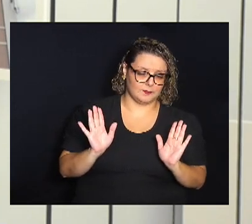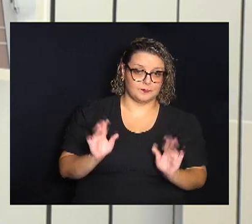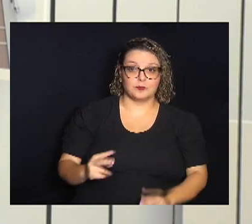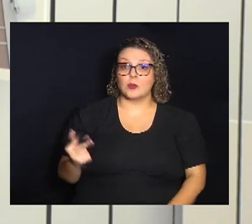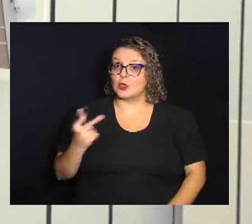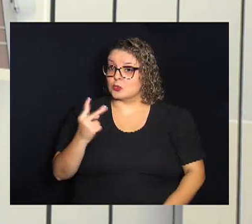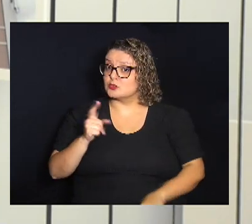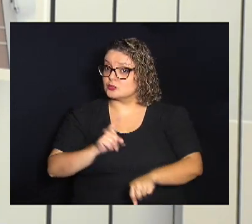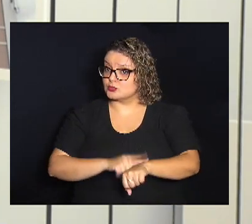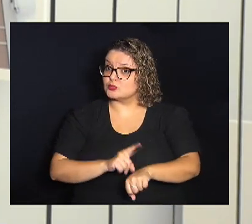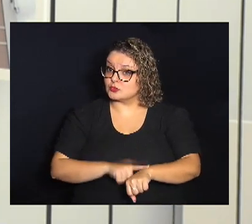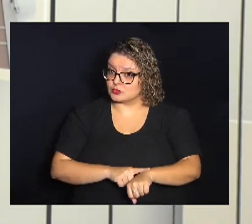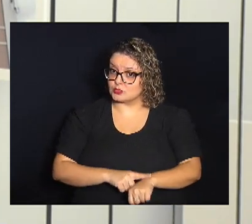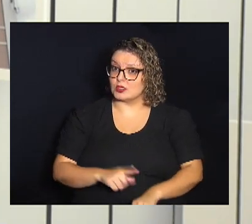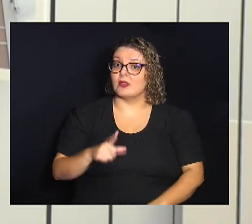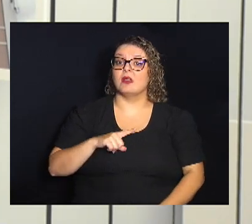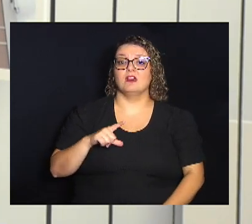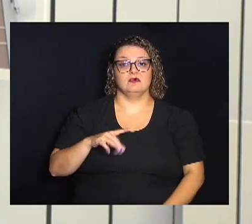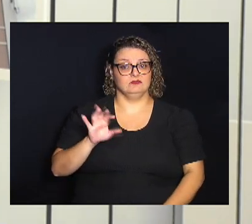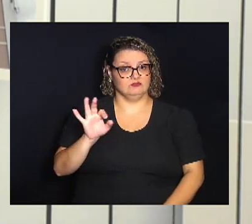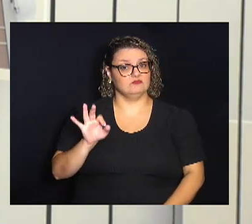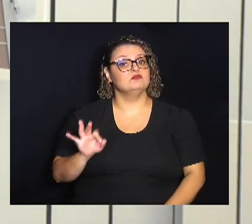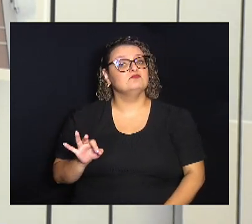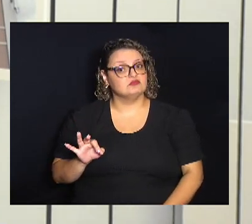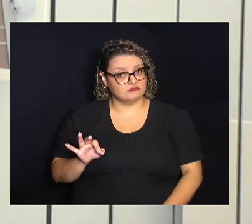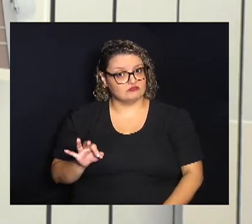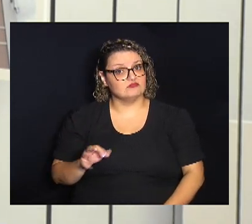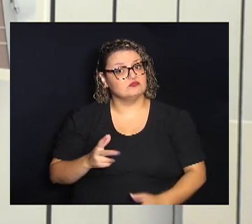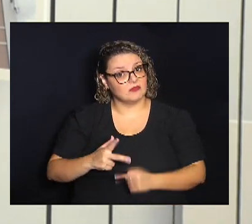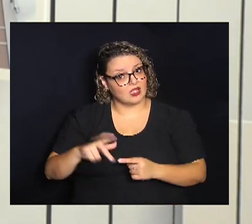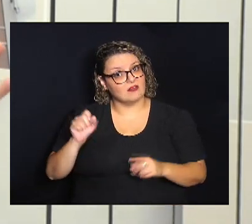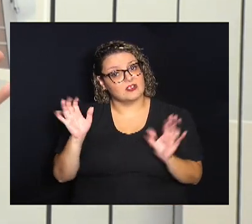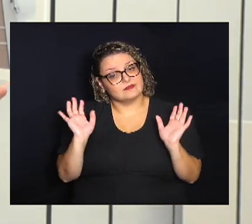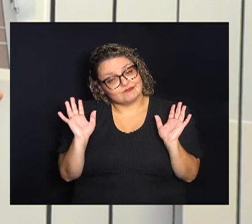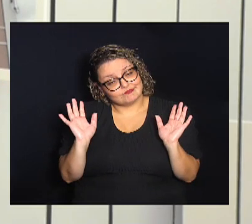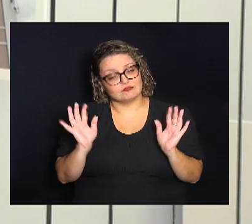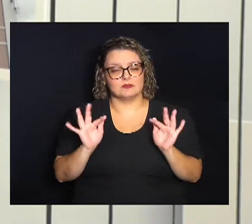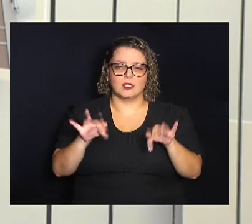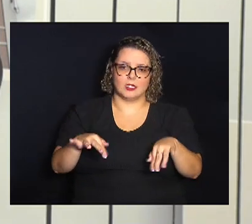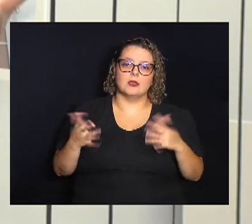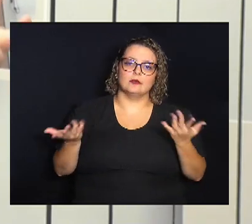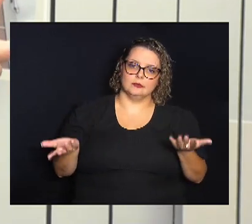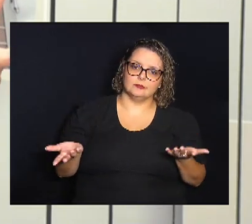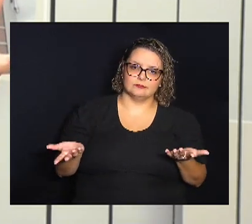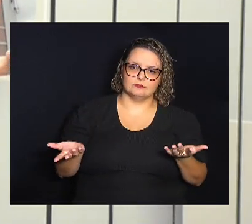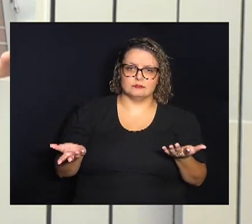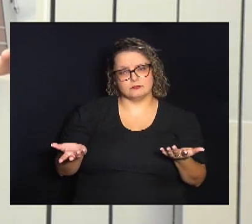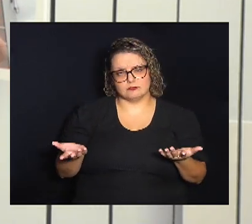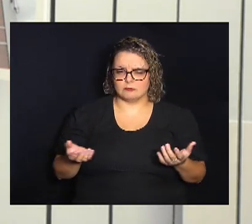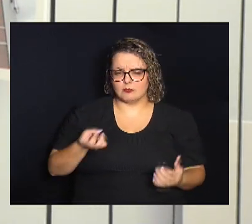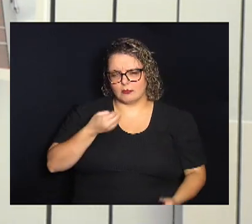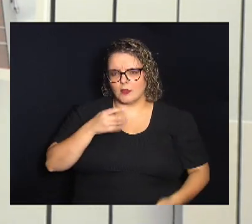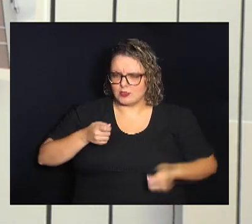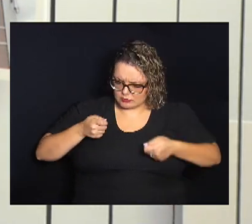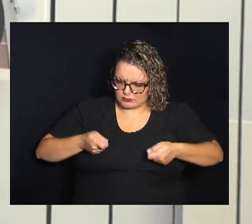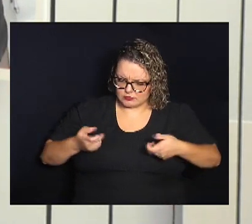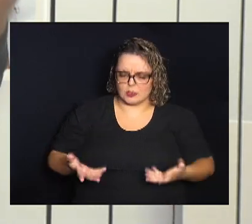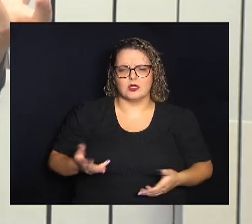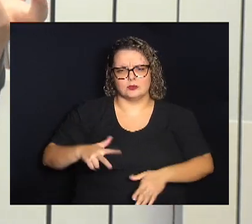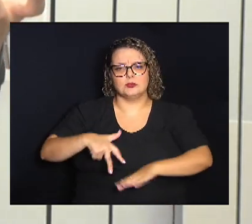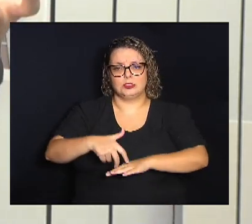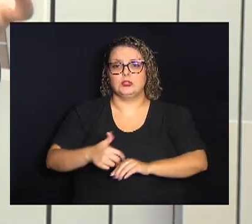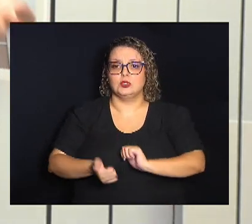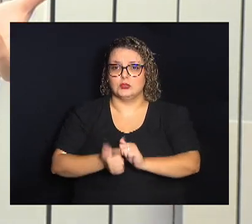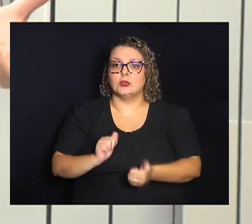segundo tempo teve chance até de vencer o jogo. Então, no fim das contas, valeu a raça dos atletas,